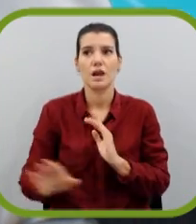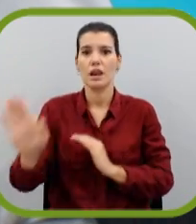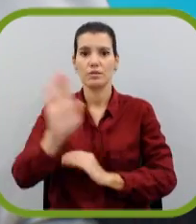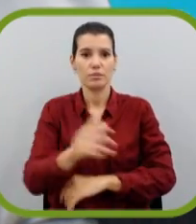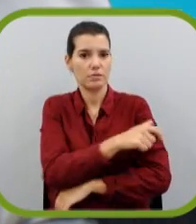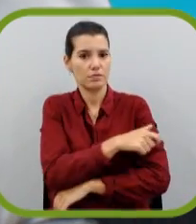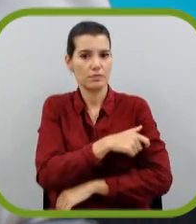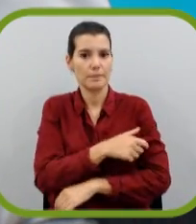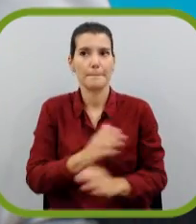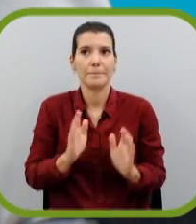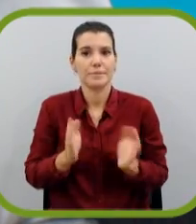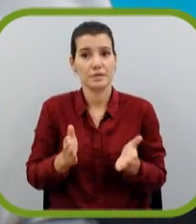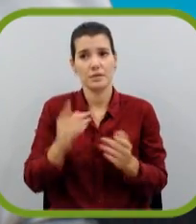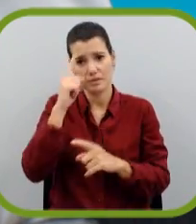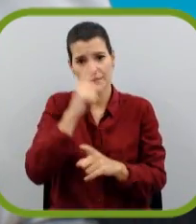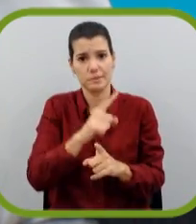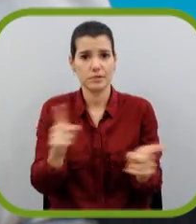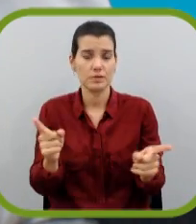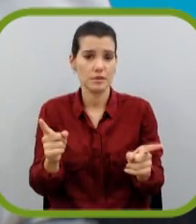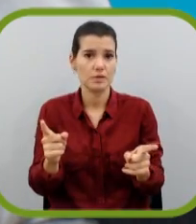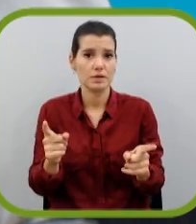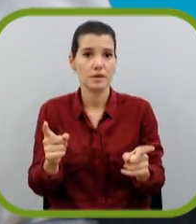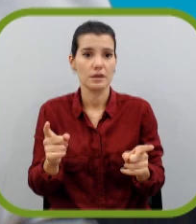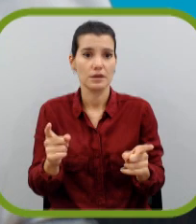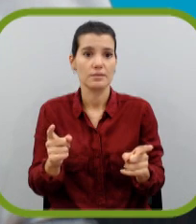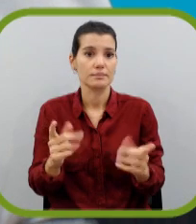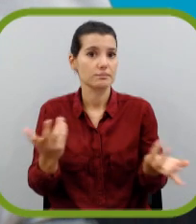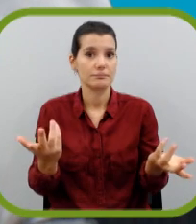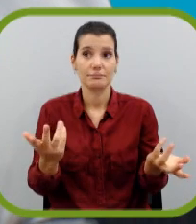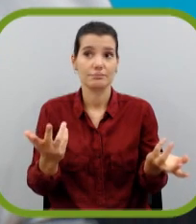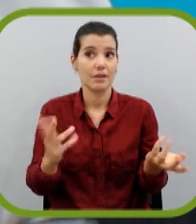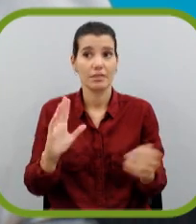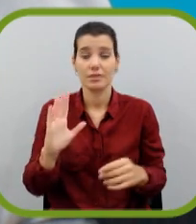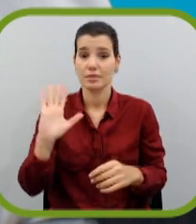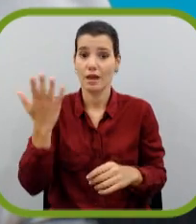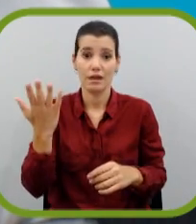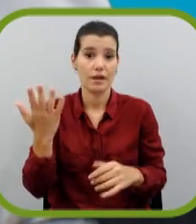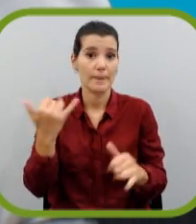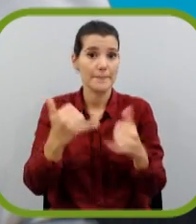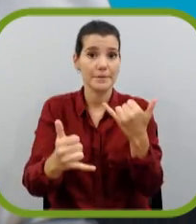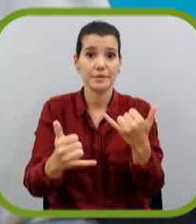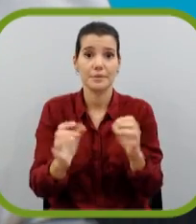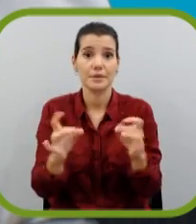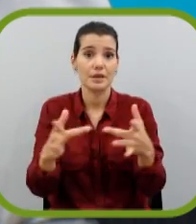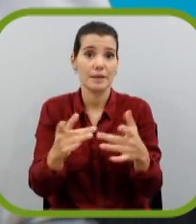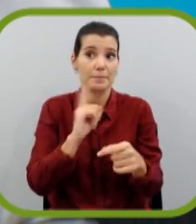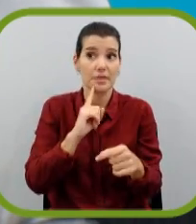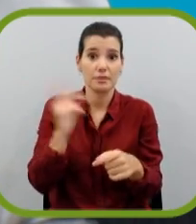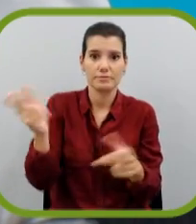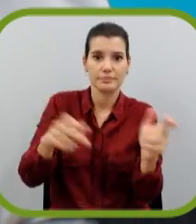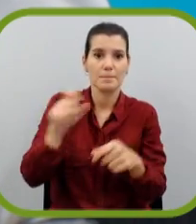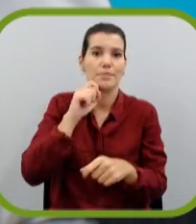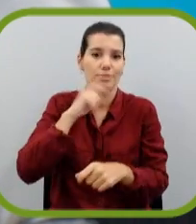nível sistémico nacional, precisamente ter a noção de que estamos sujeitos a ciberataques e cada